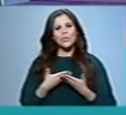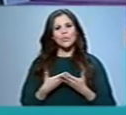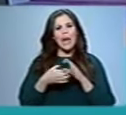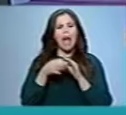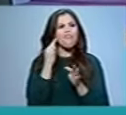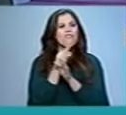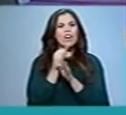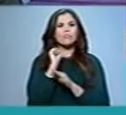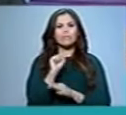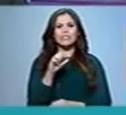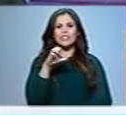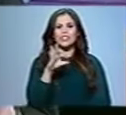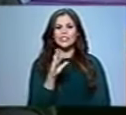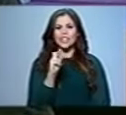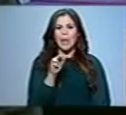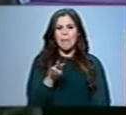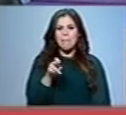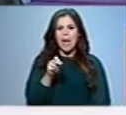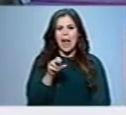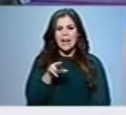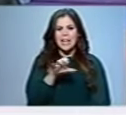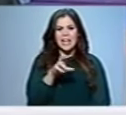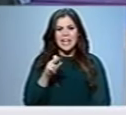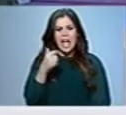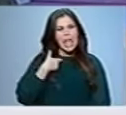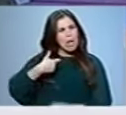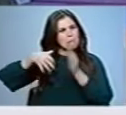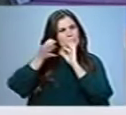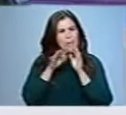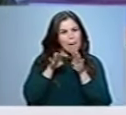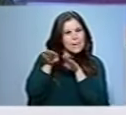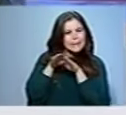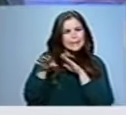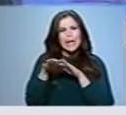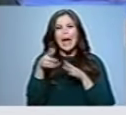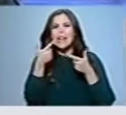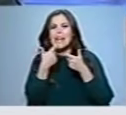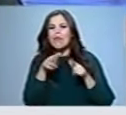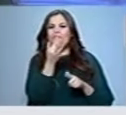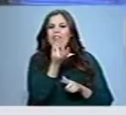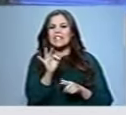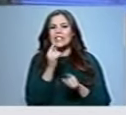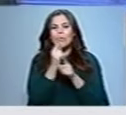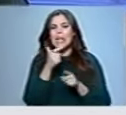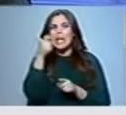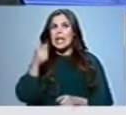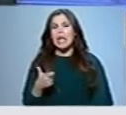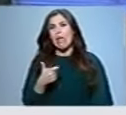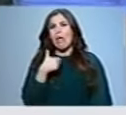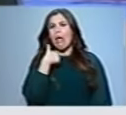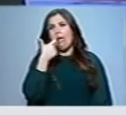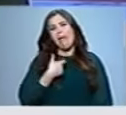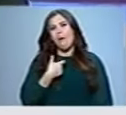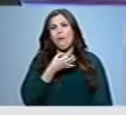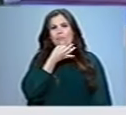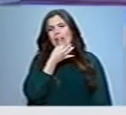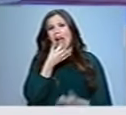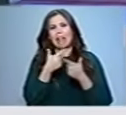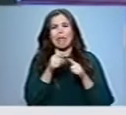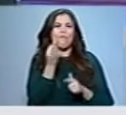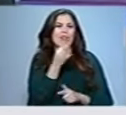xamânica. Eu, na altura, estava ainda a desenvolver o meu francês. E então, talvez por não ser ainda um francófono incrível, sim,